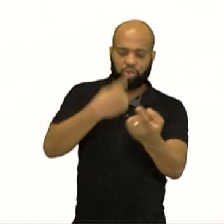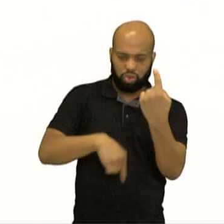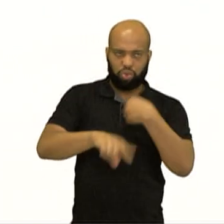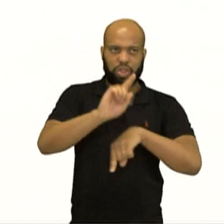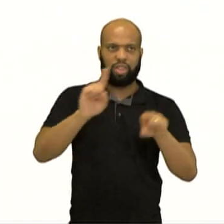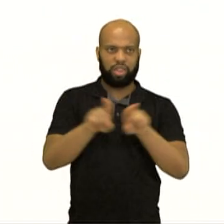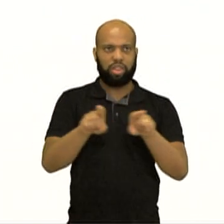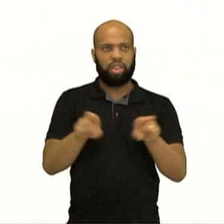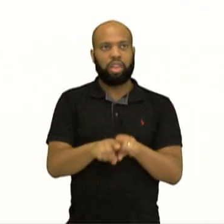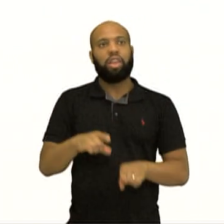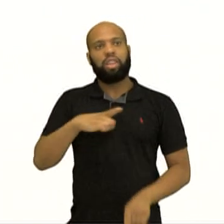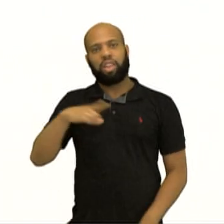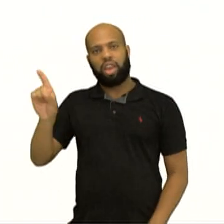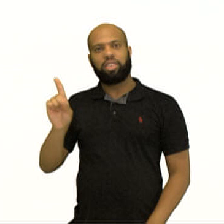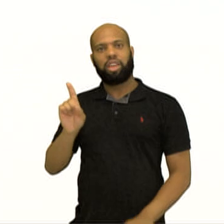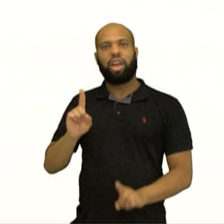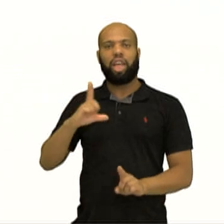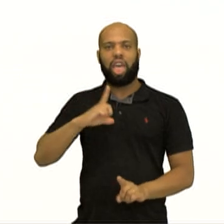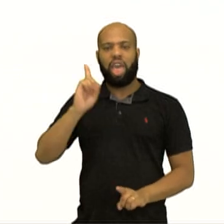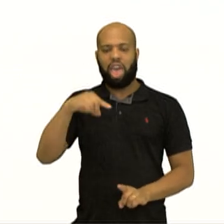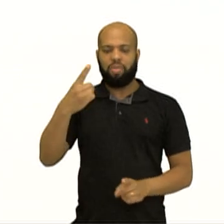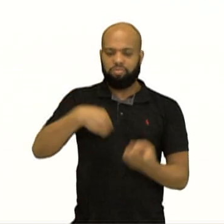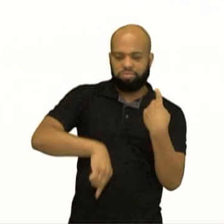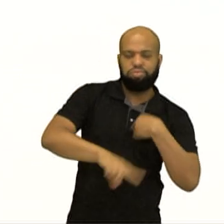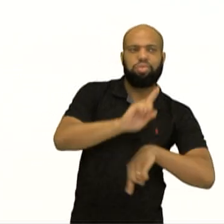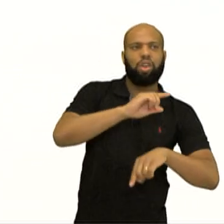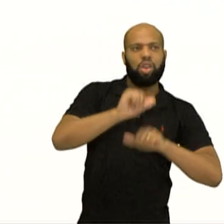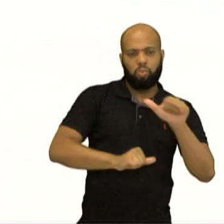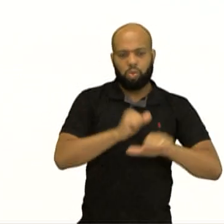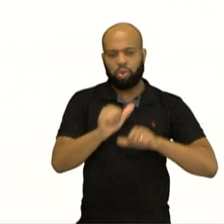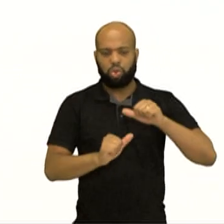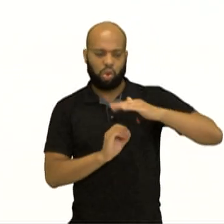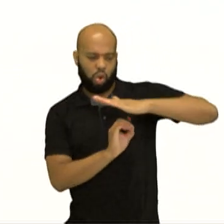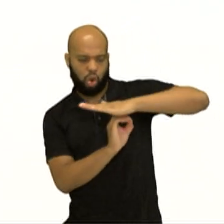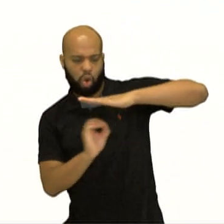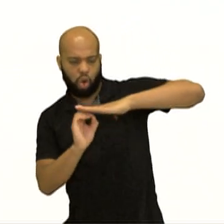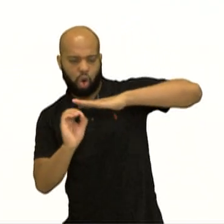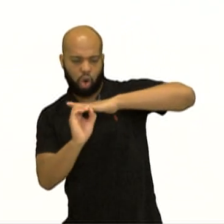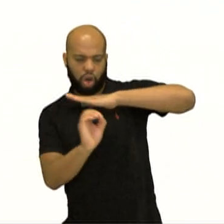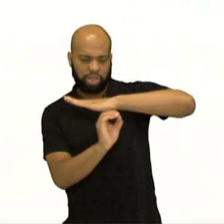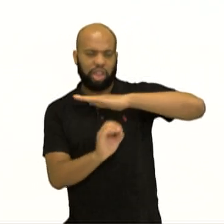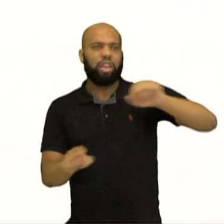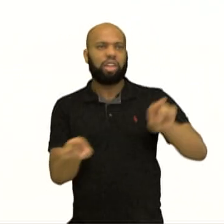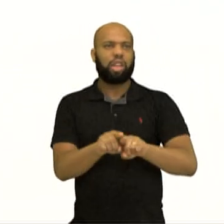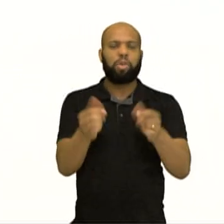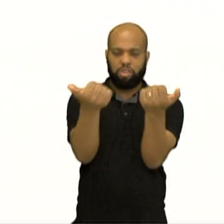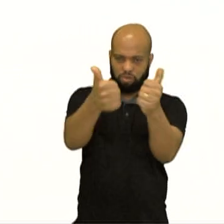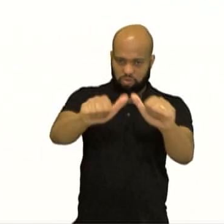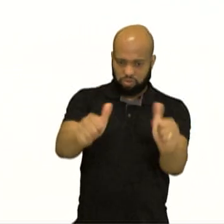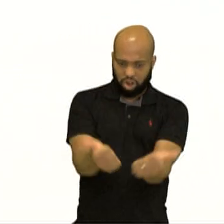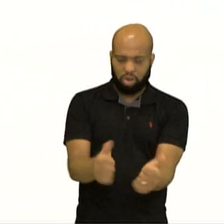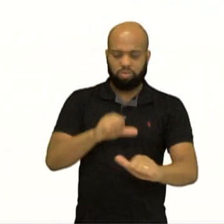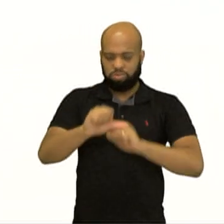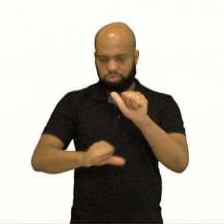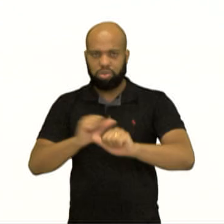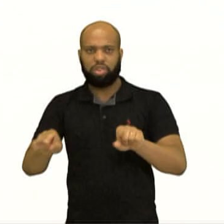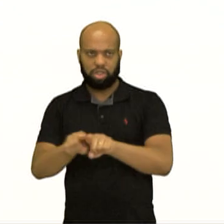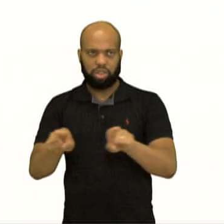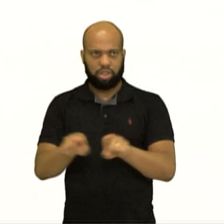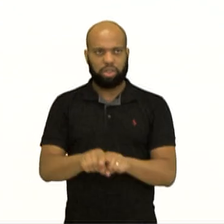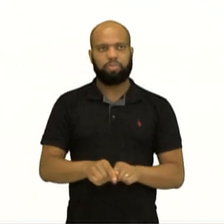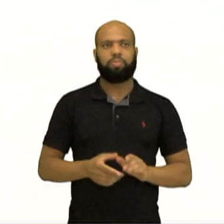legal. Então aí está toda a evolução do skate, mudaram as rodas, né, mudaram o formato aqui dele, e assim por